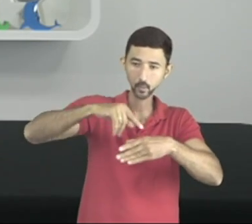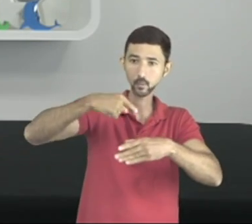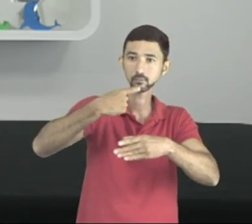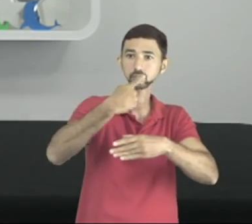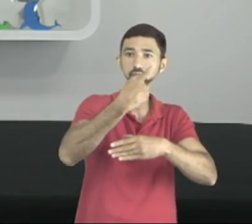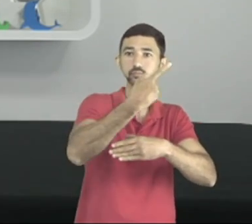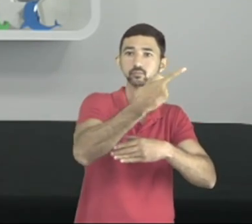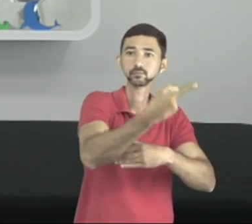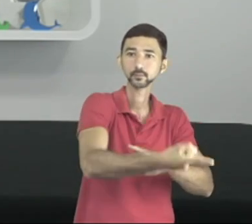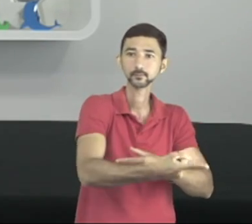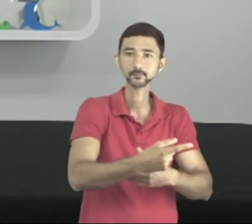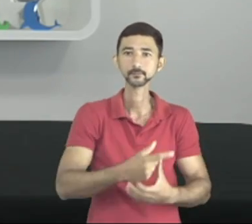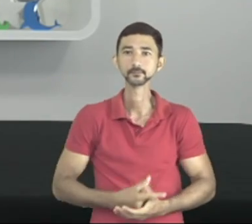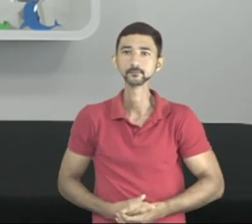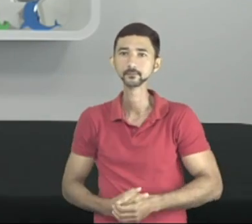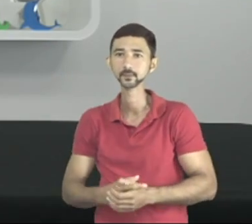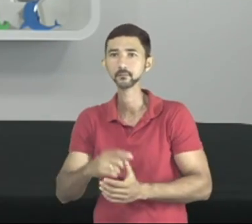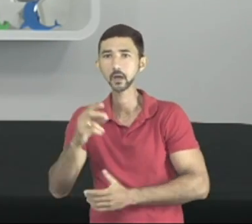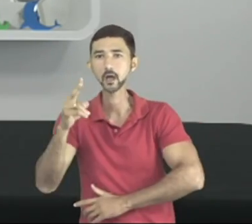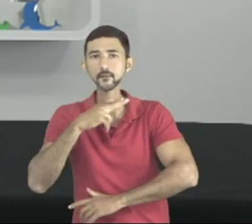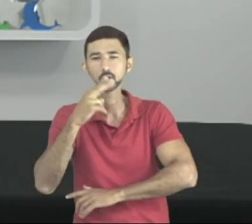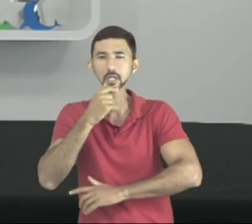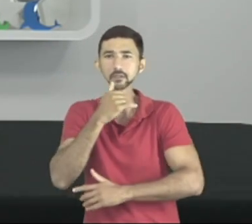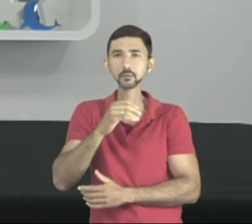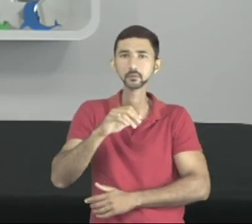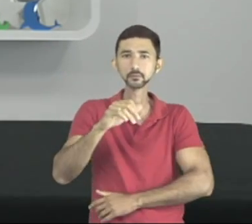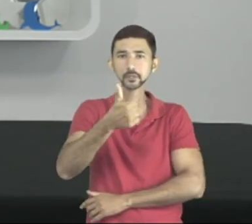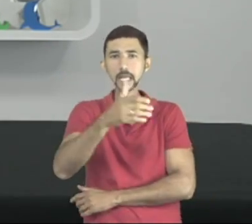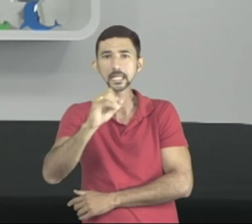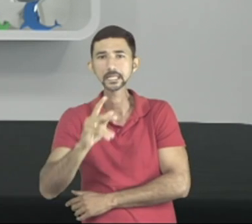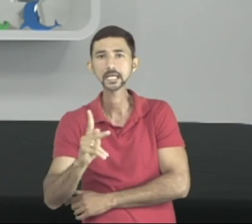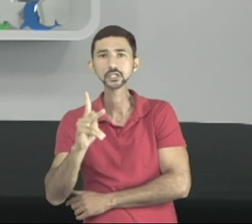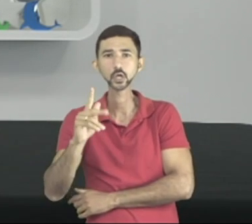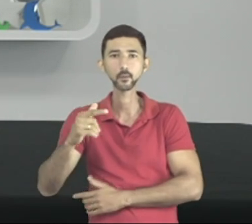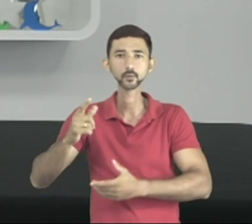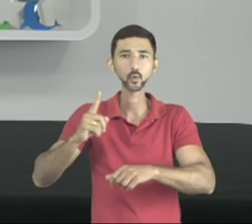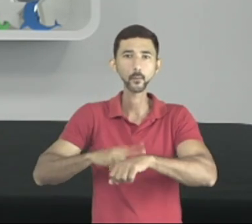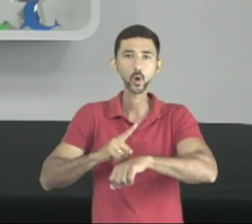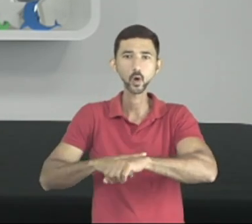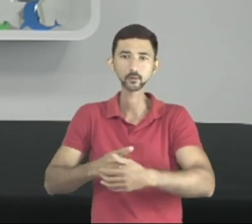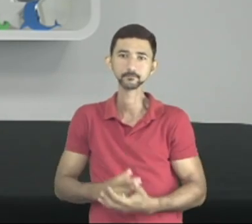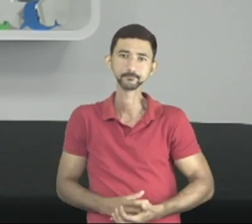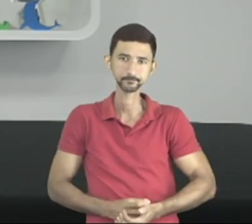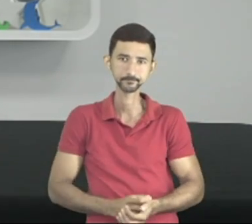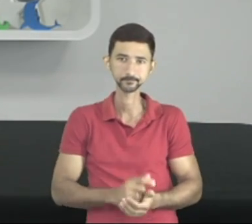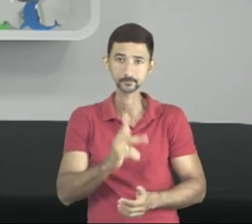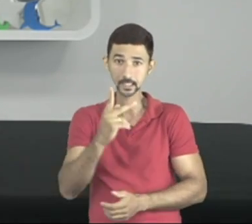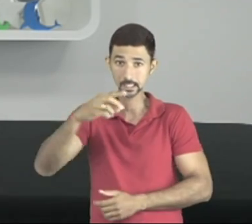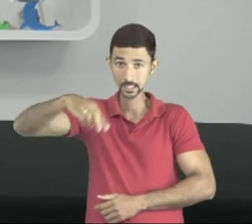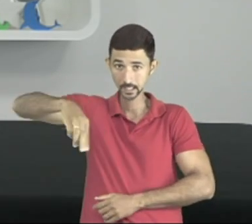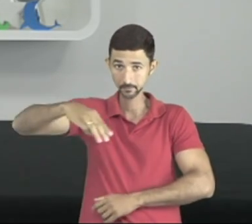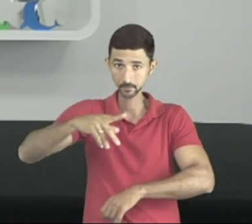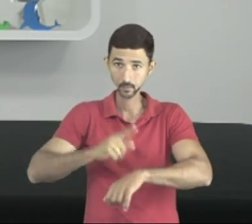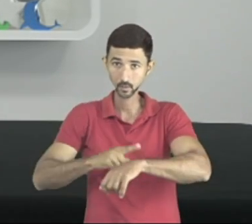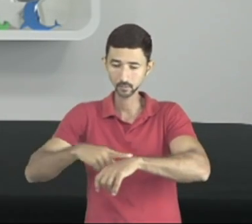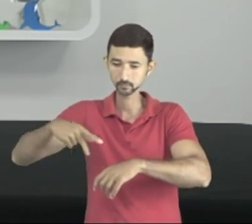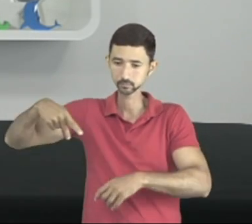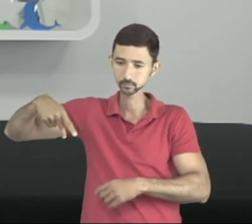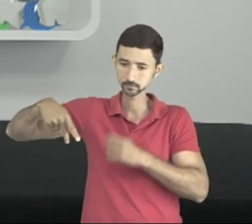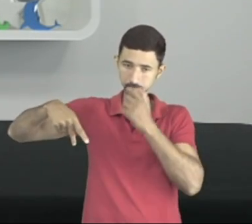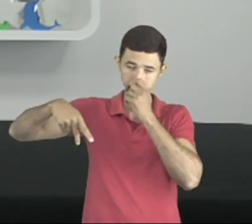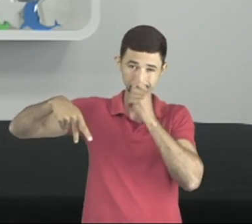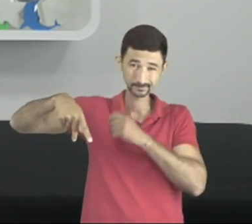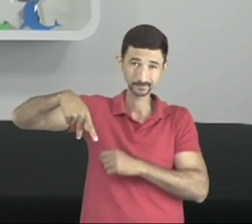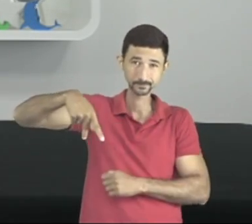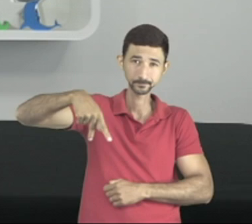você continua? Imagina que você vem numa velocidade de 10 km por hora. você vem em cima da bicicleta, a bicicleta